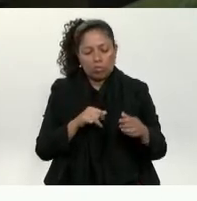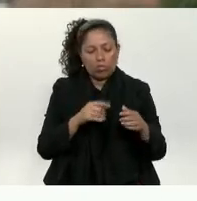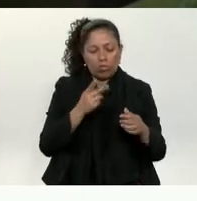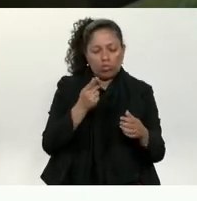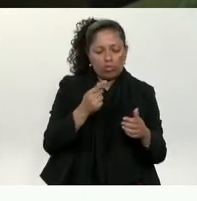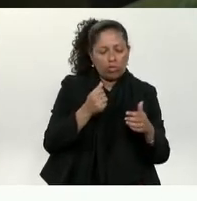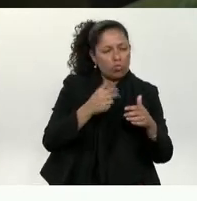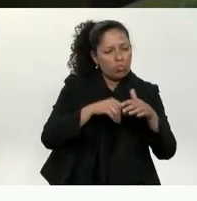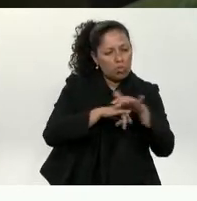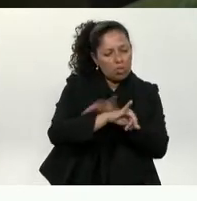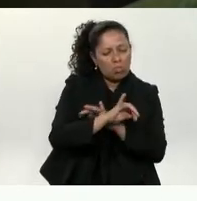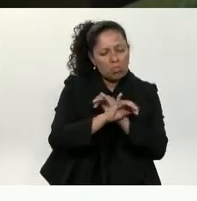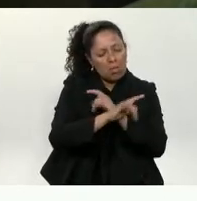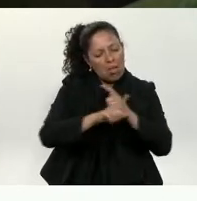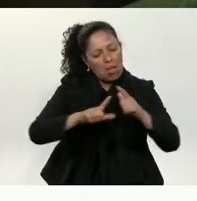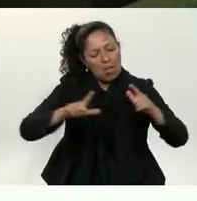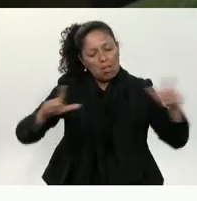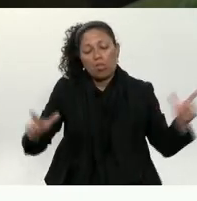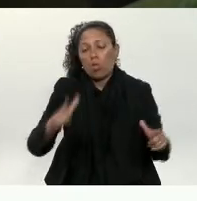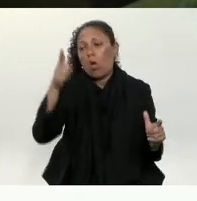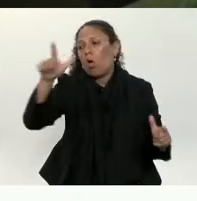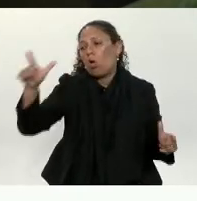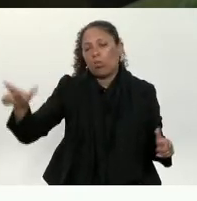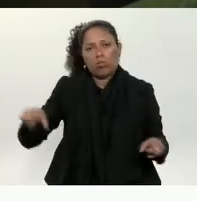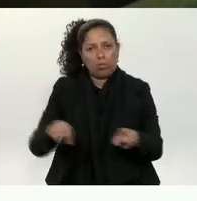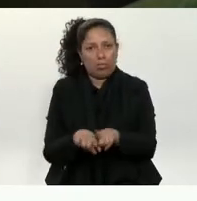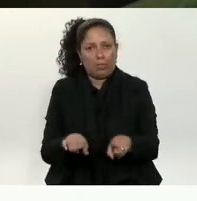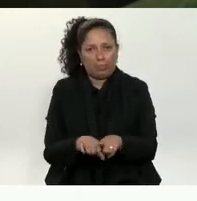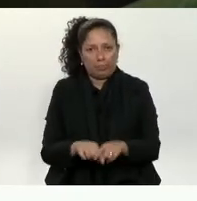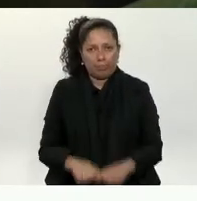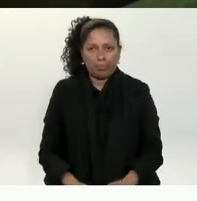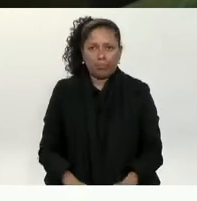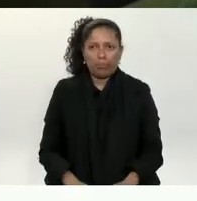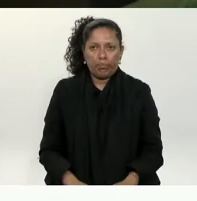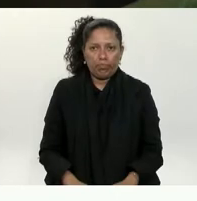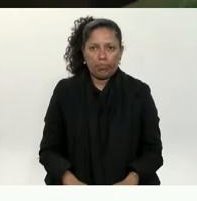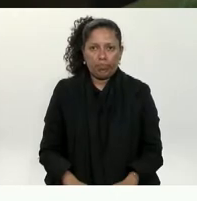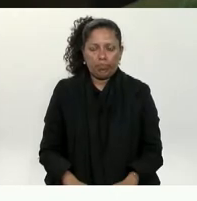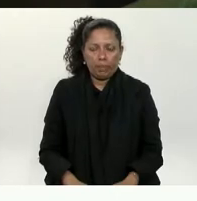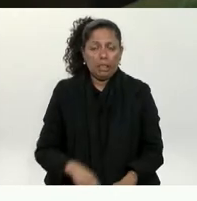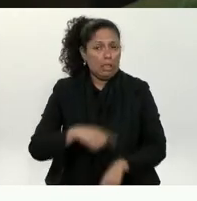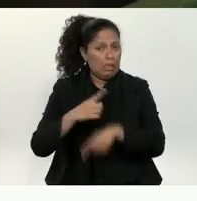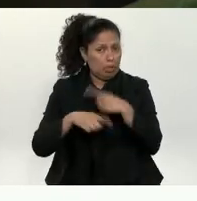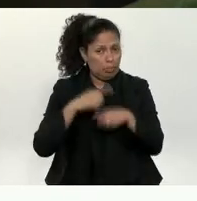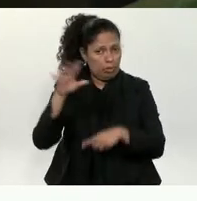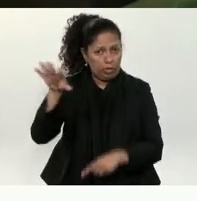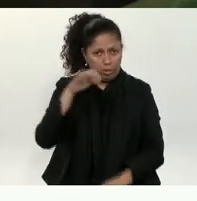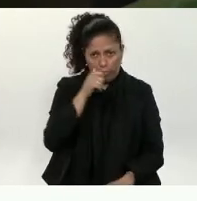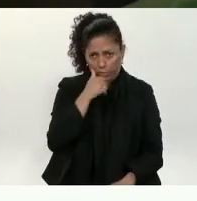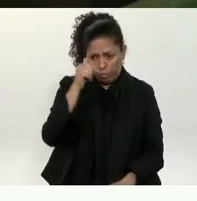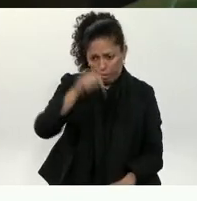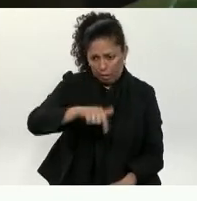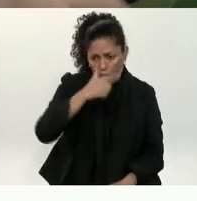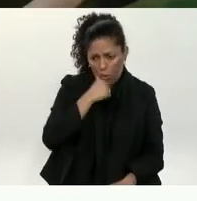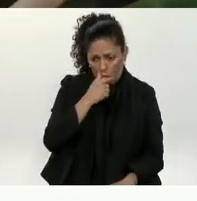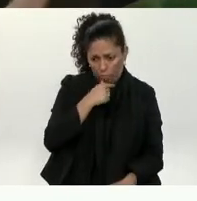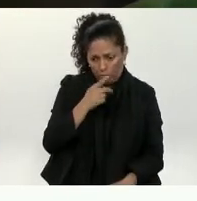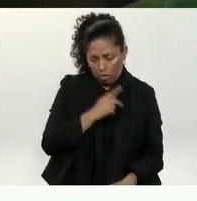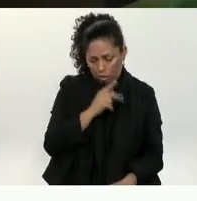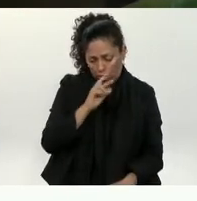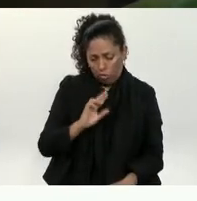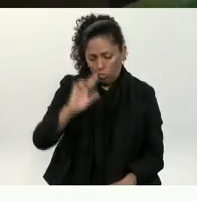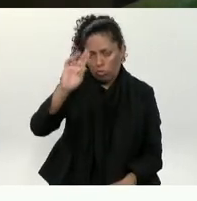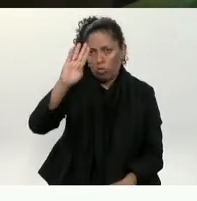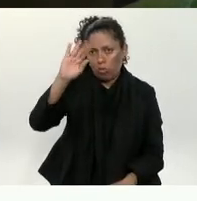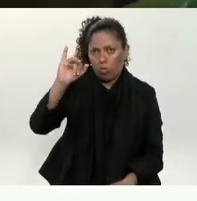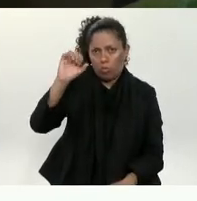expansão, dentre outros. Daí, quando aqui convidado o senhor Bismarck,